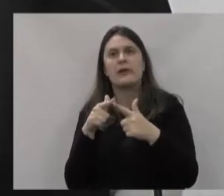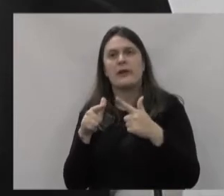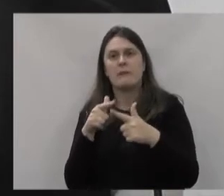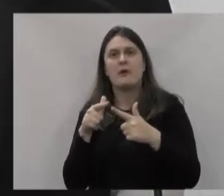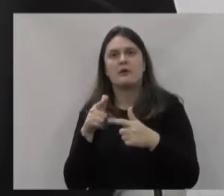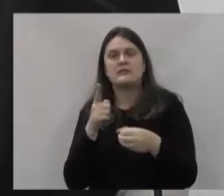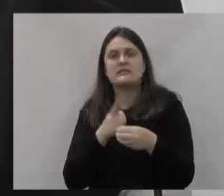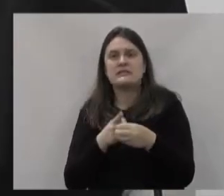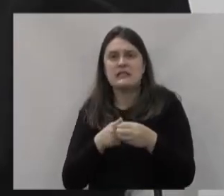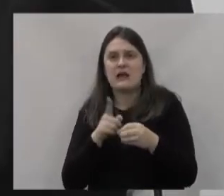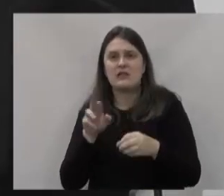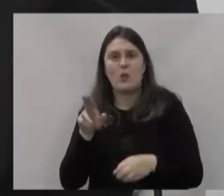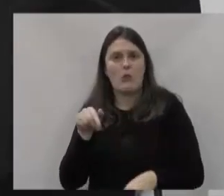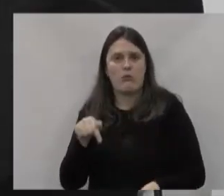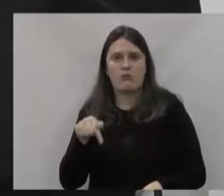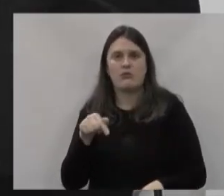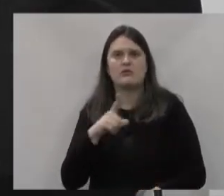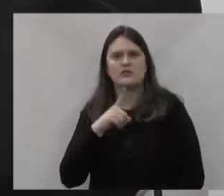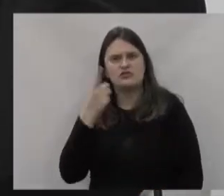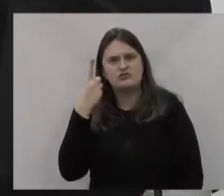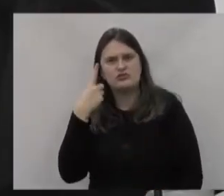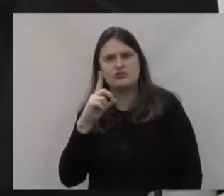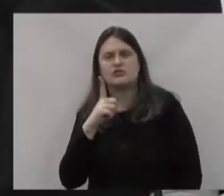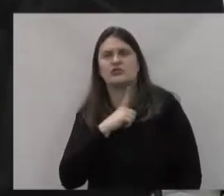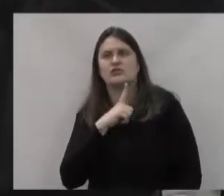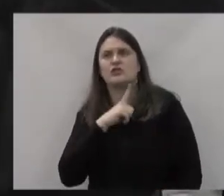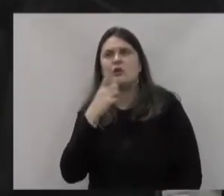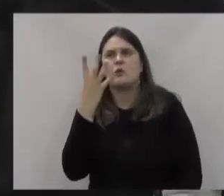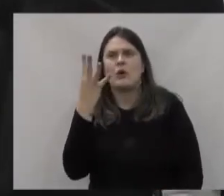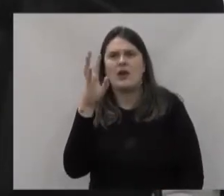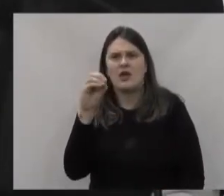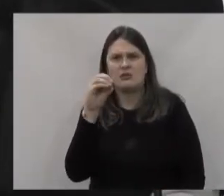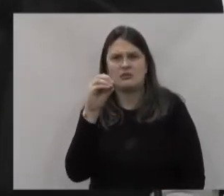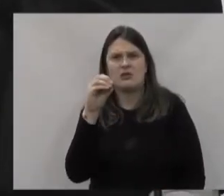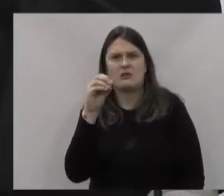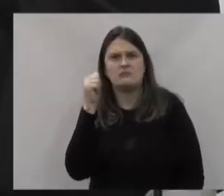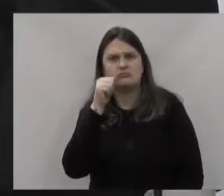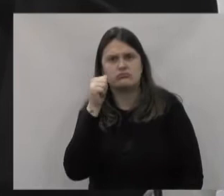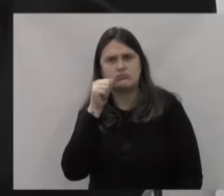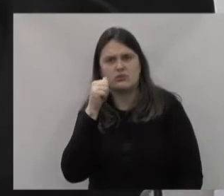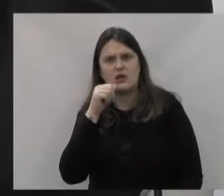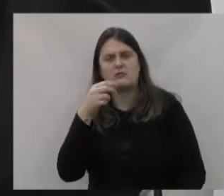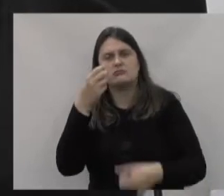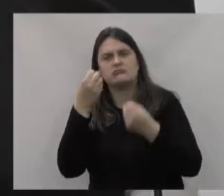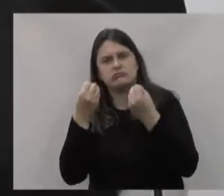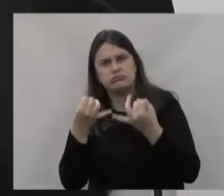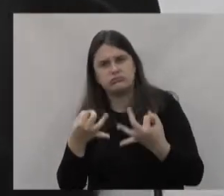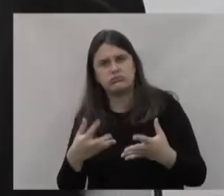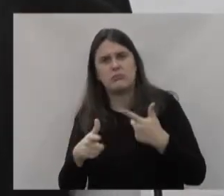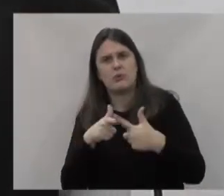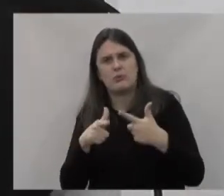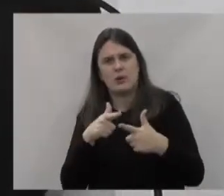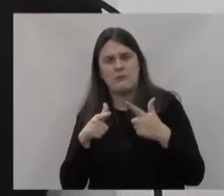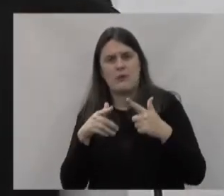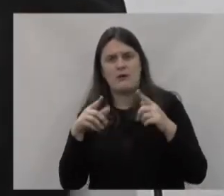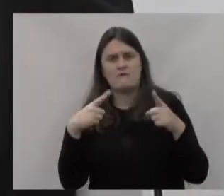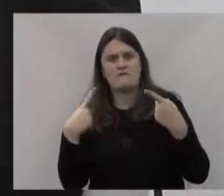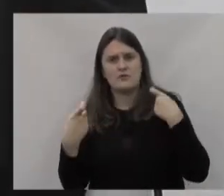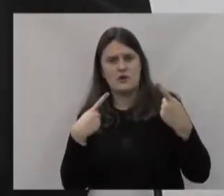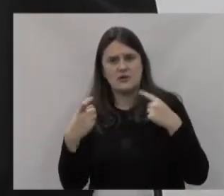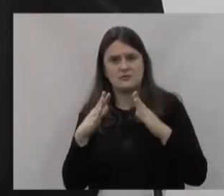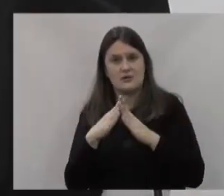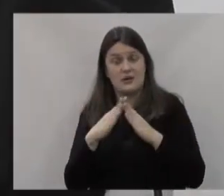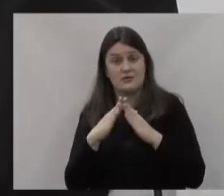numa cidade como foi a nossa. Teve um dia que nós atendemos 40 casos. Né? Então, essas ações junto à